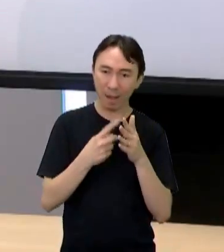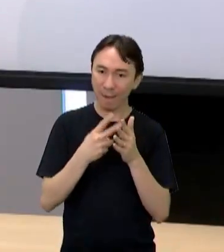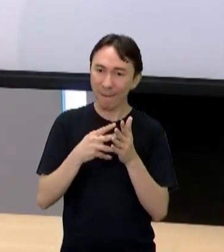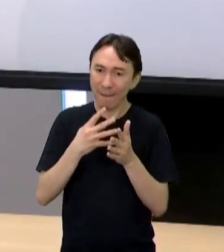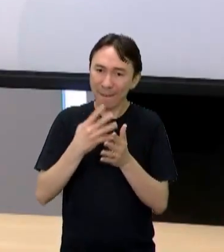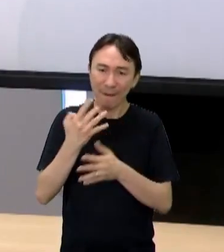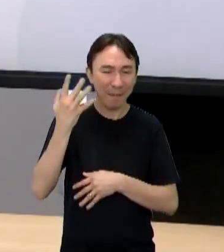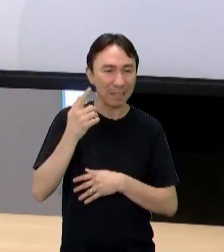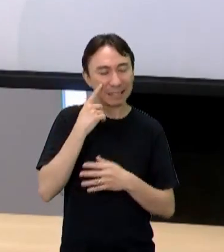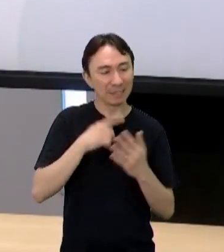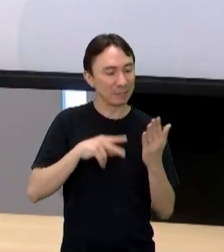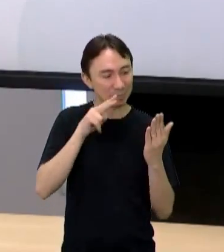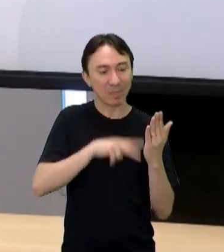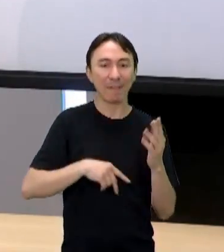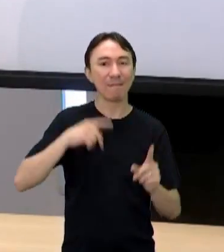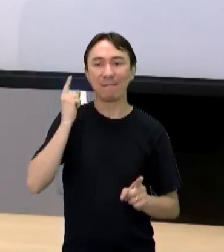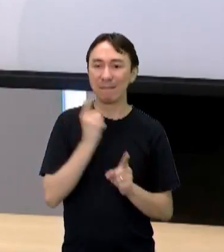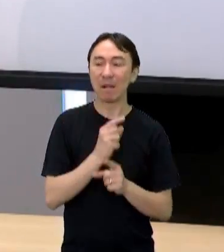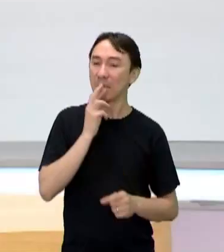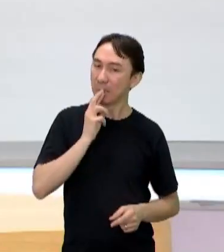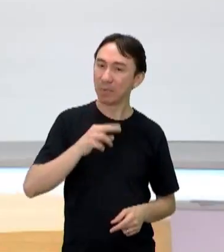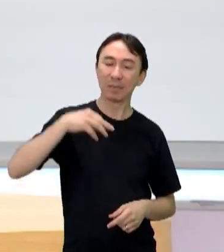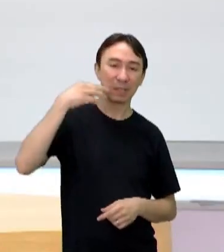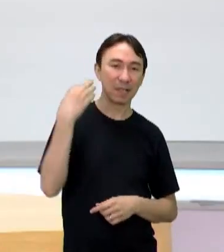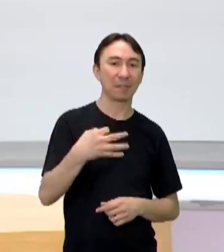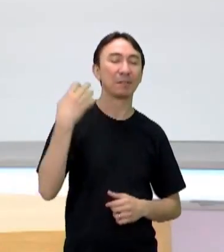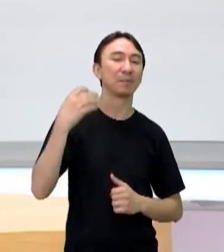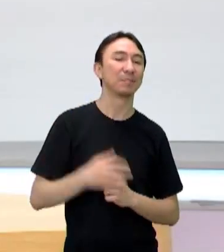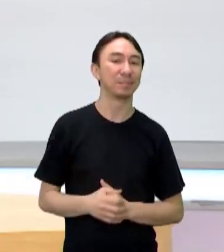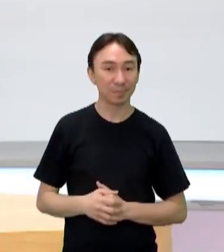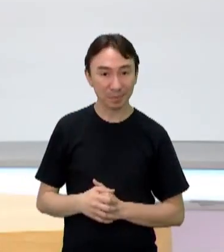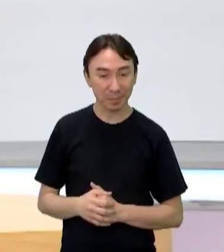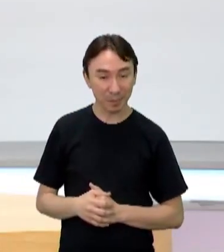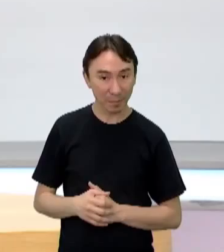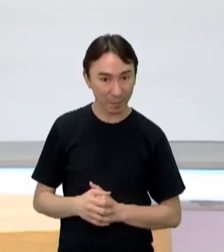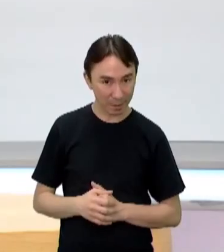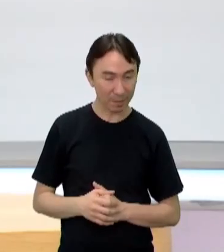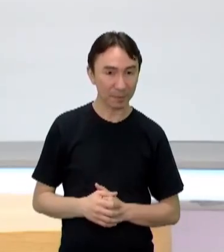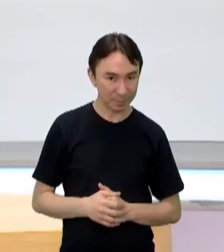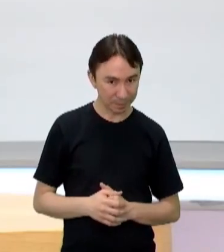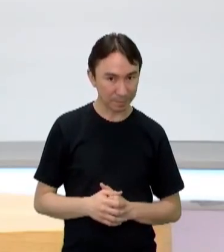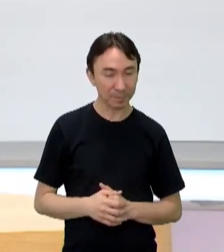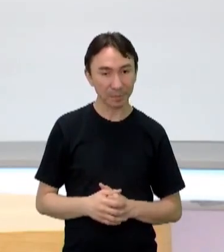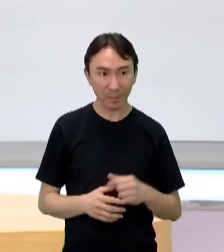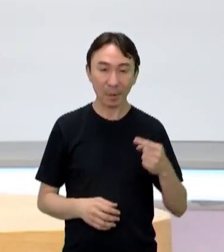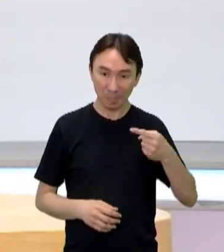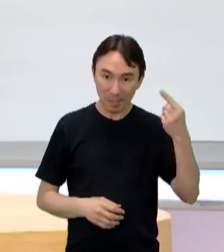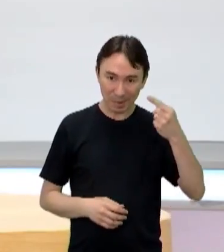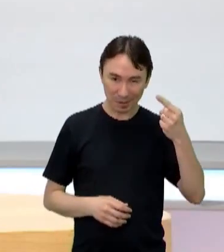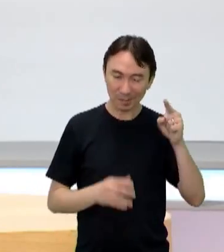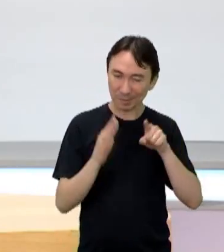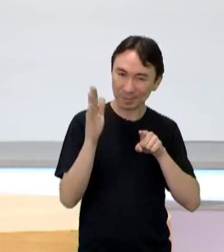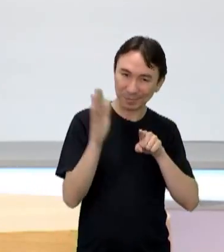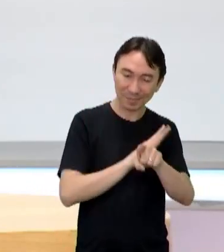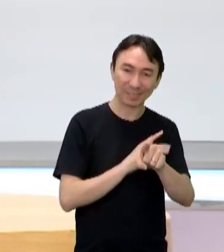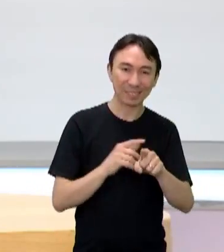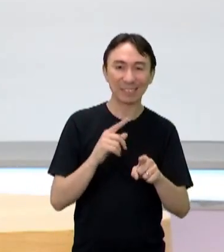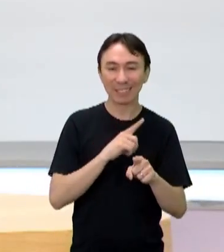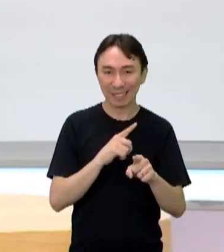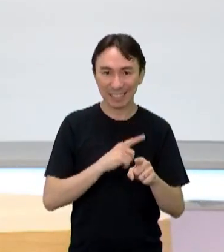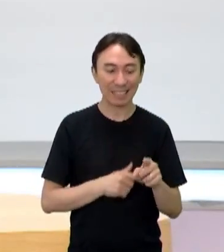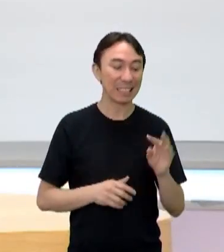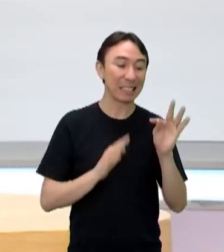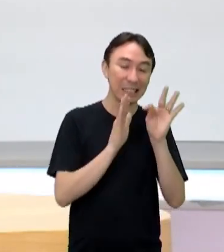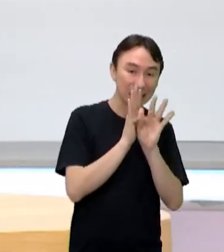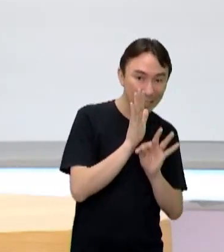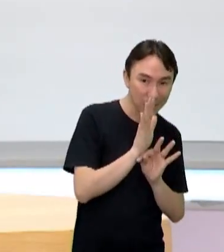resposta adequada, tá bom? Posso chamar a atenção de uma Sim. coisa? Na primeira questão, nós tínhamos o que os dois textos